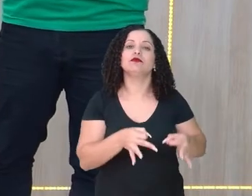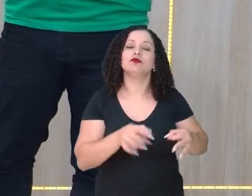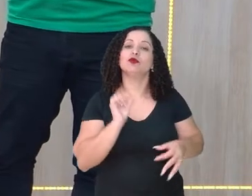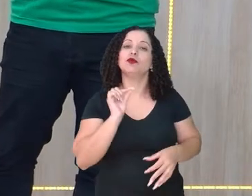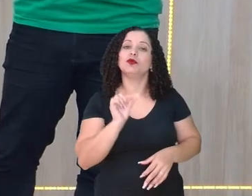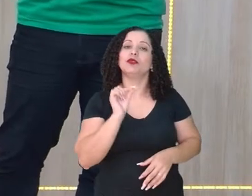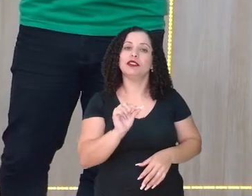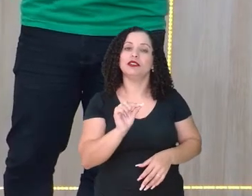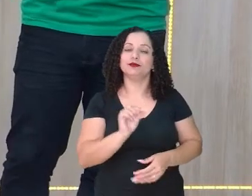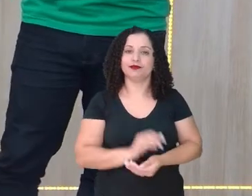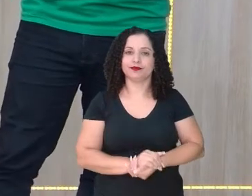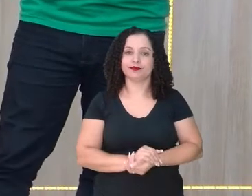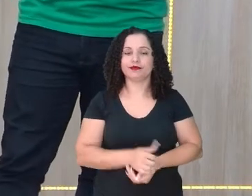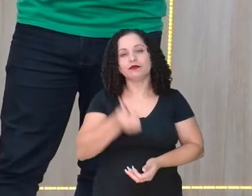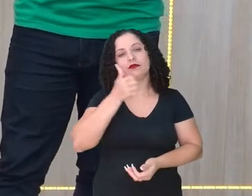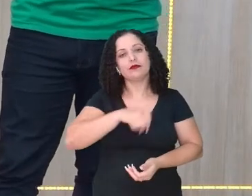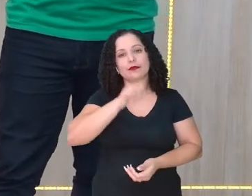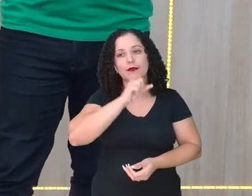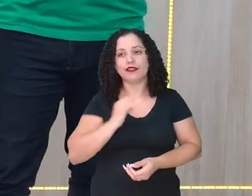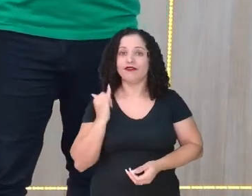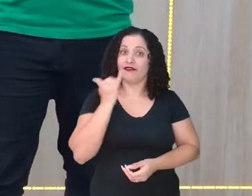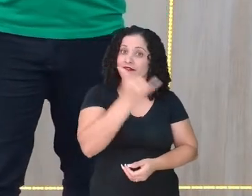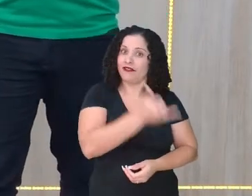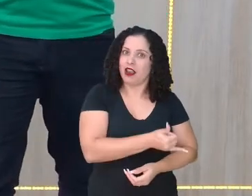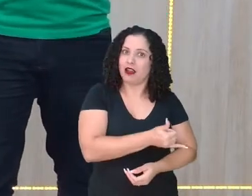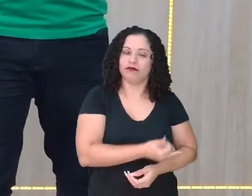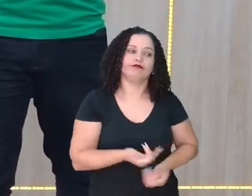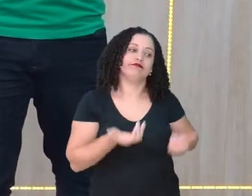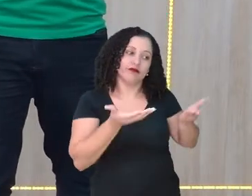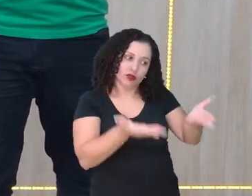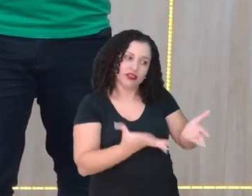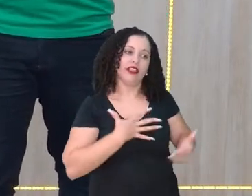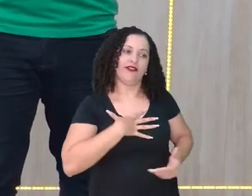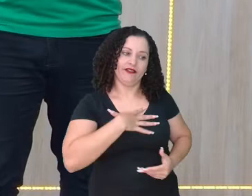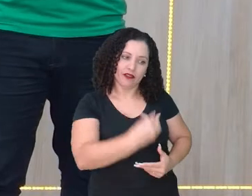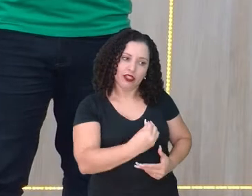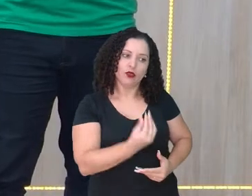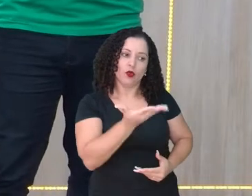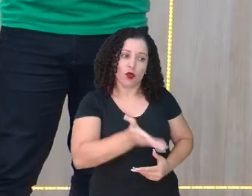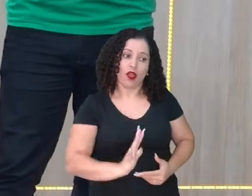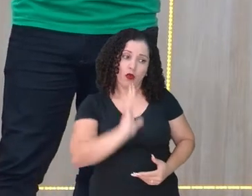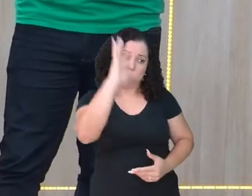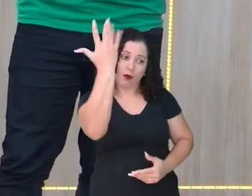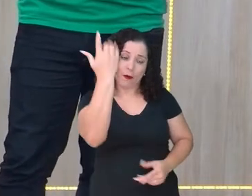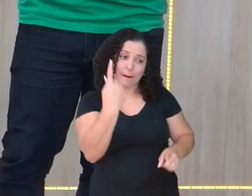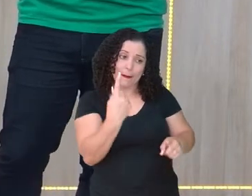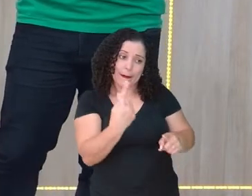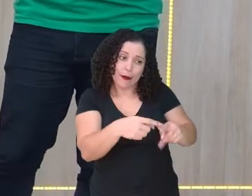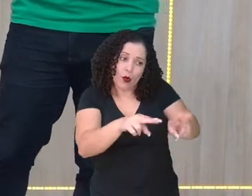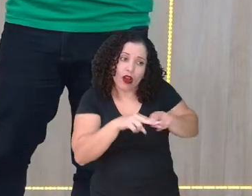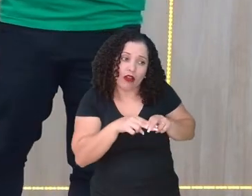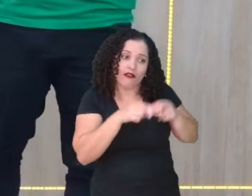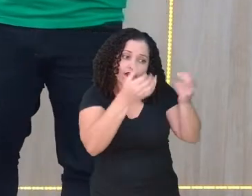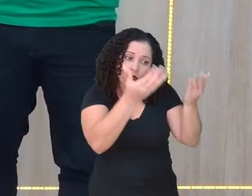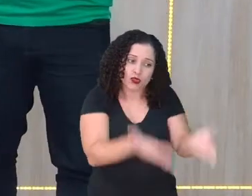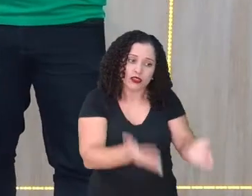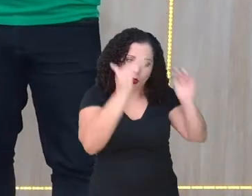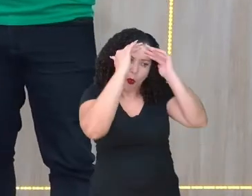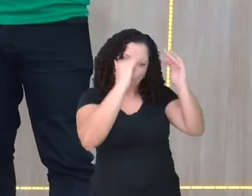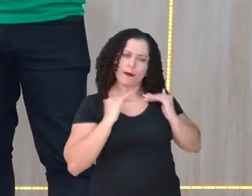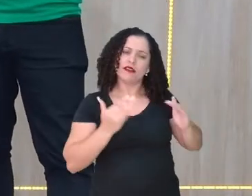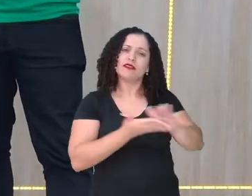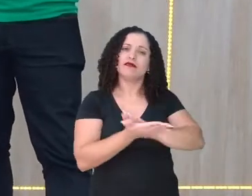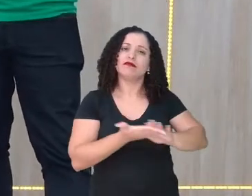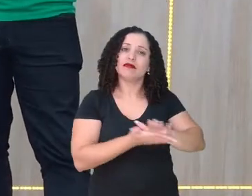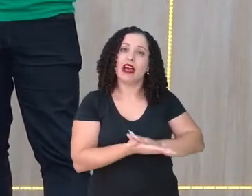Perdão. O que é que a mamãe tinha que falar? Tá vendo, Davi? Isso aconteceu porque você não me ouviu. No qual,